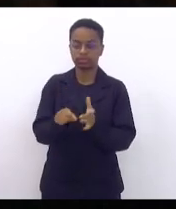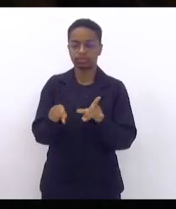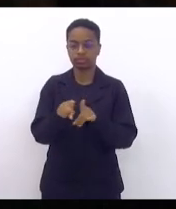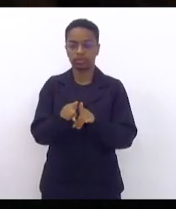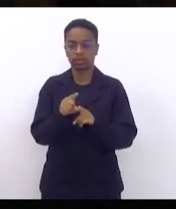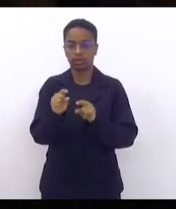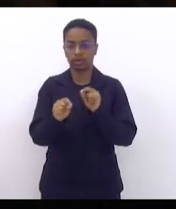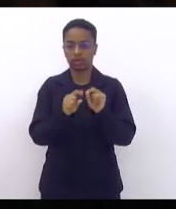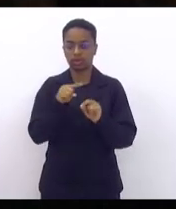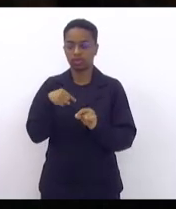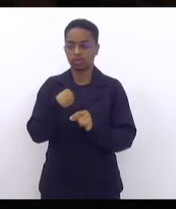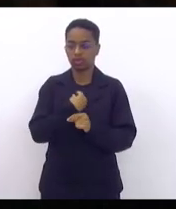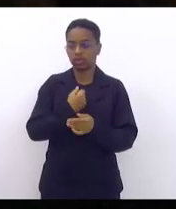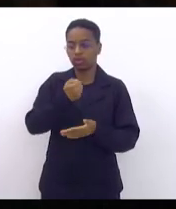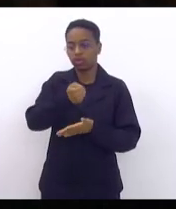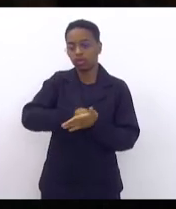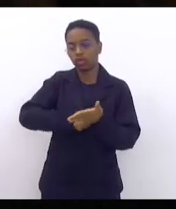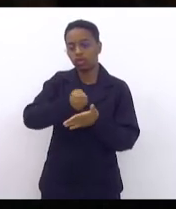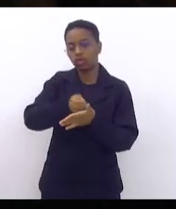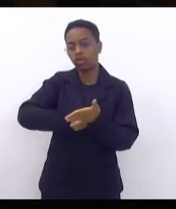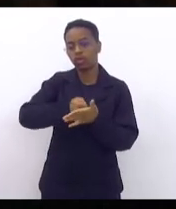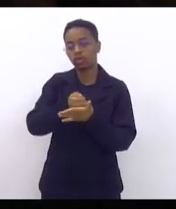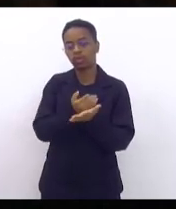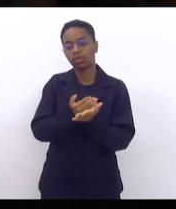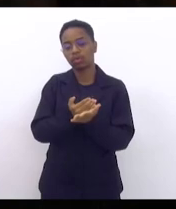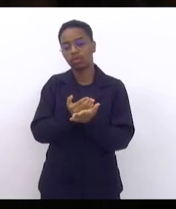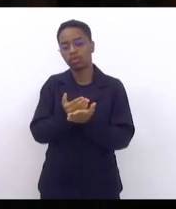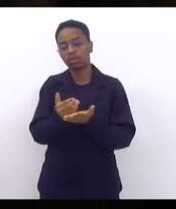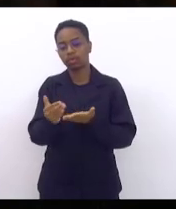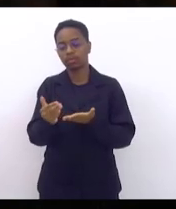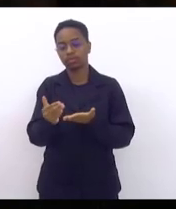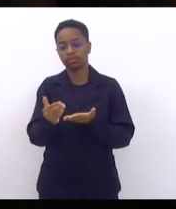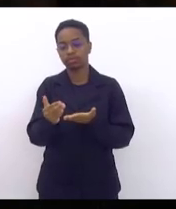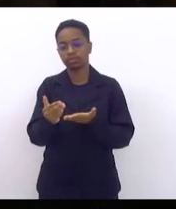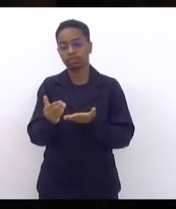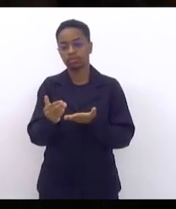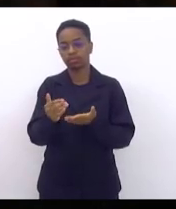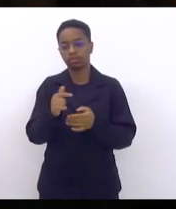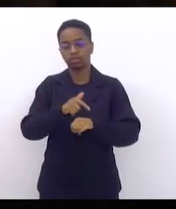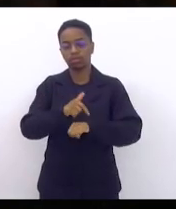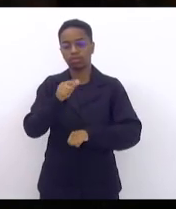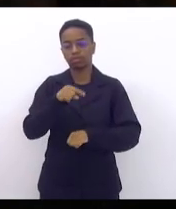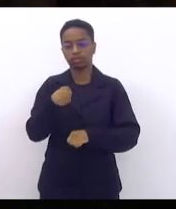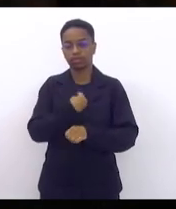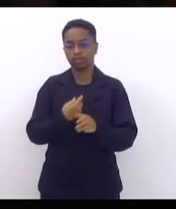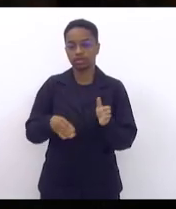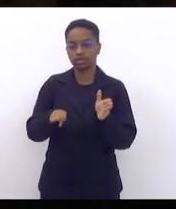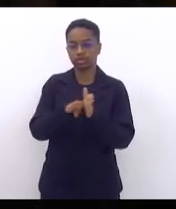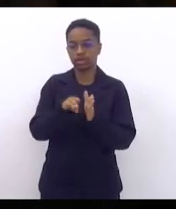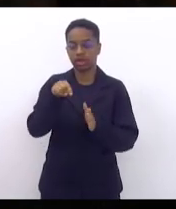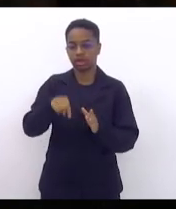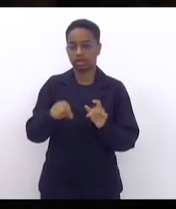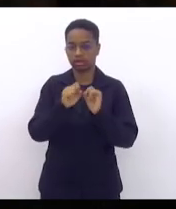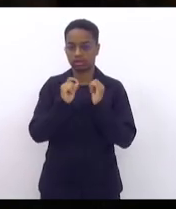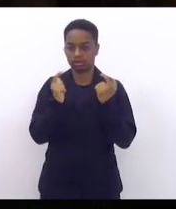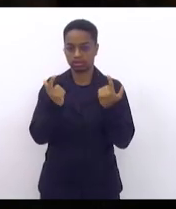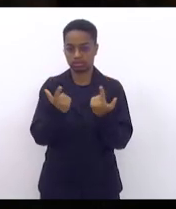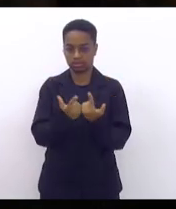nossa luta começou praticamente com a nossa chegada no Parlamento Fluminense